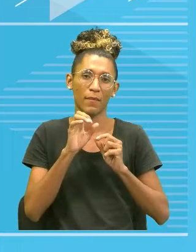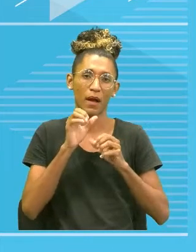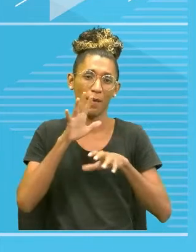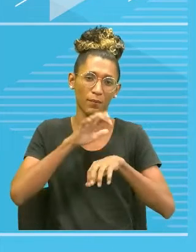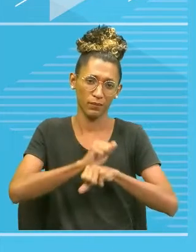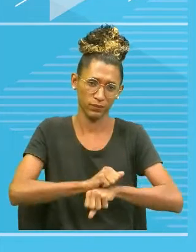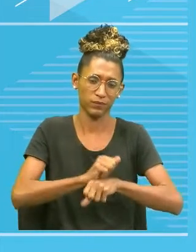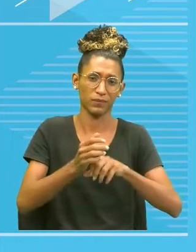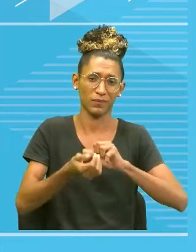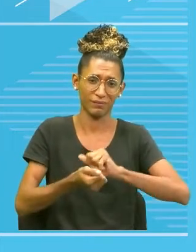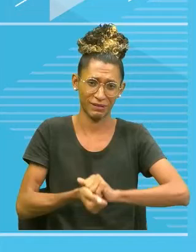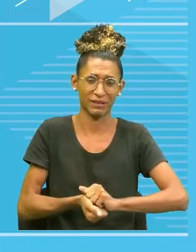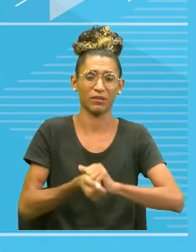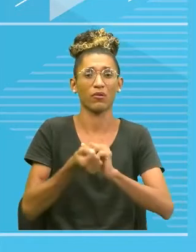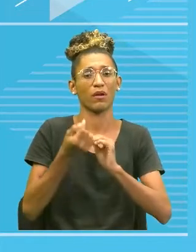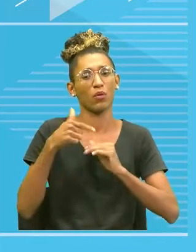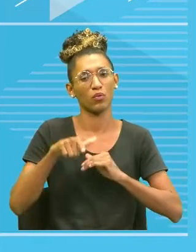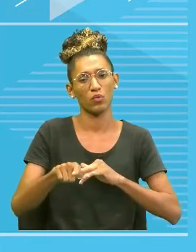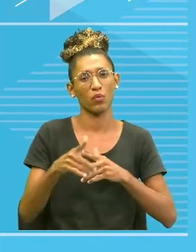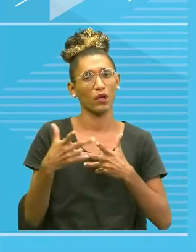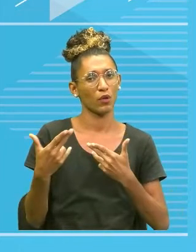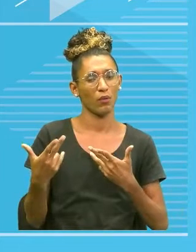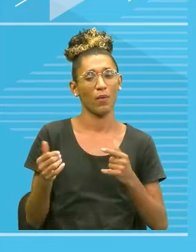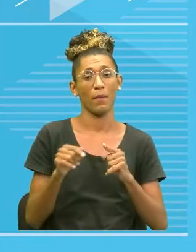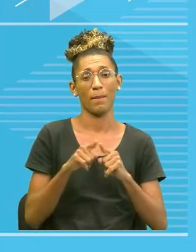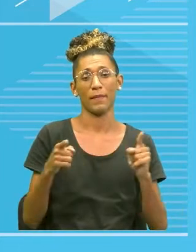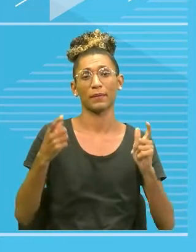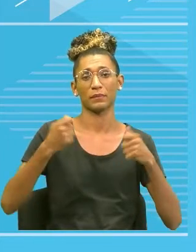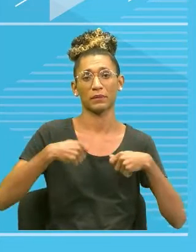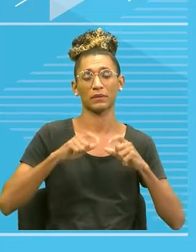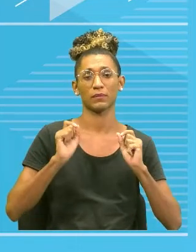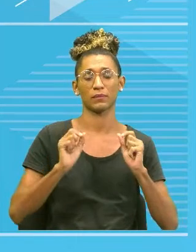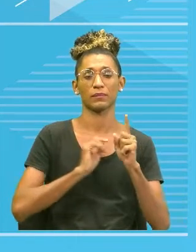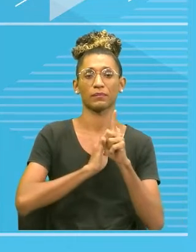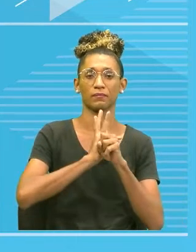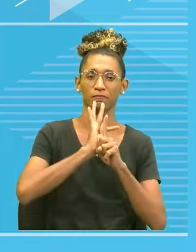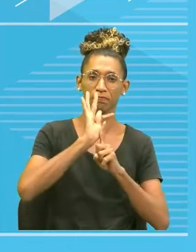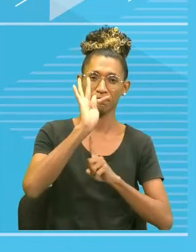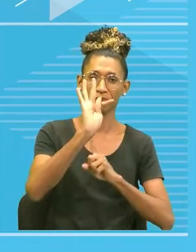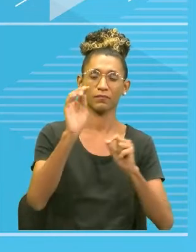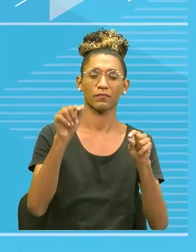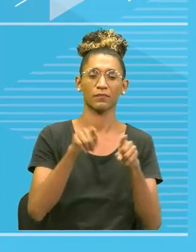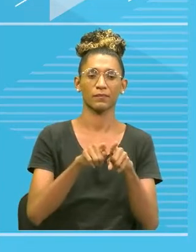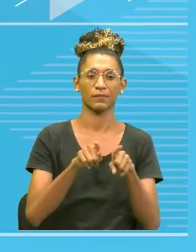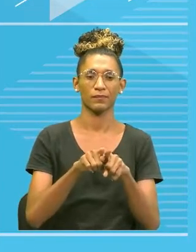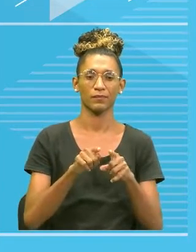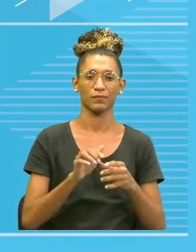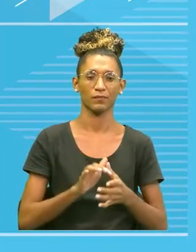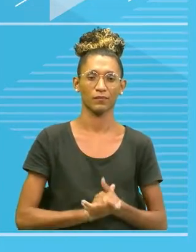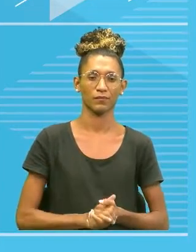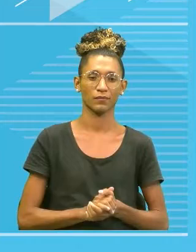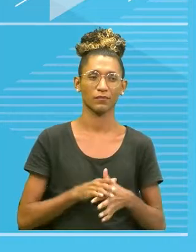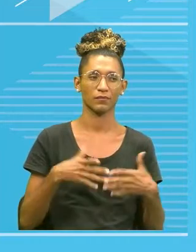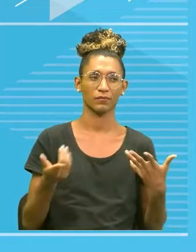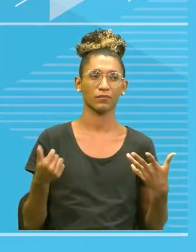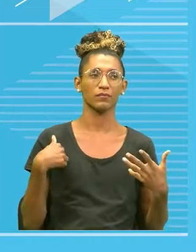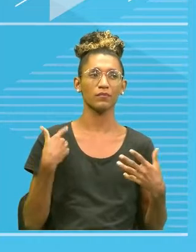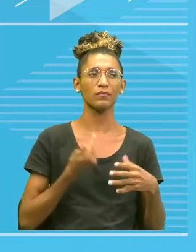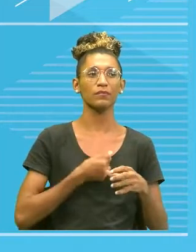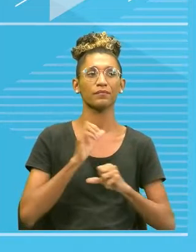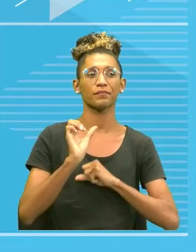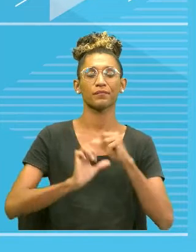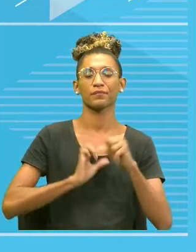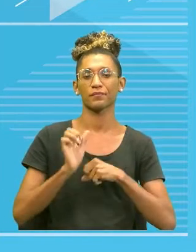que isso seja possível, ele tem que ter um aumento de temperatura também por consequência, bacana? Então, nossa